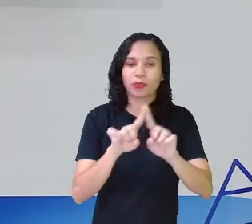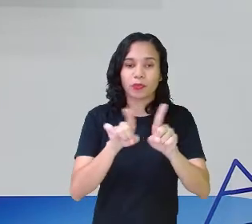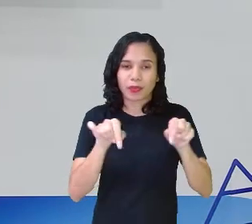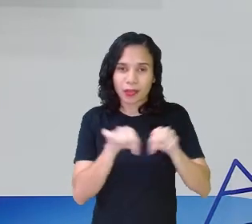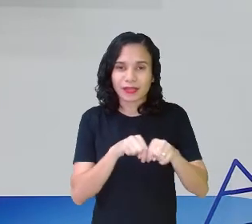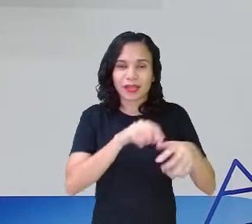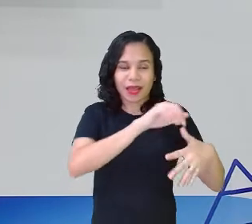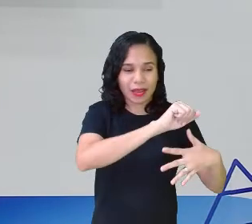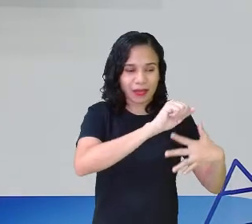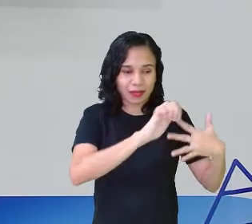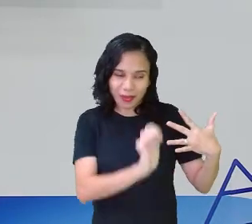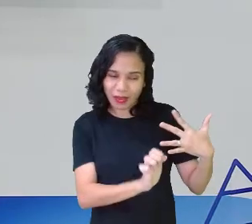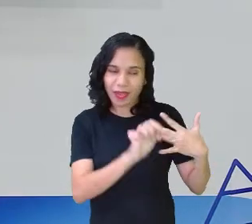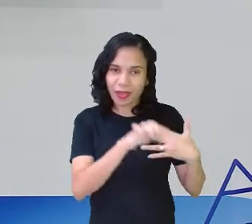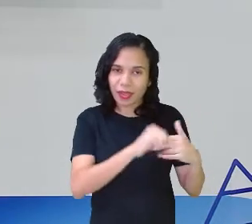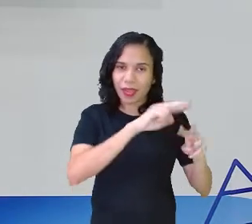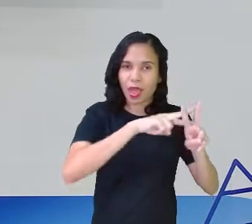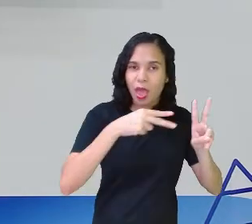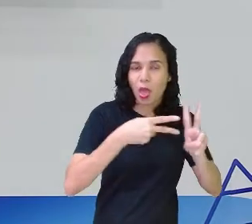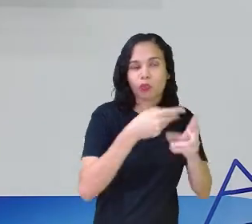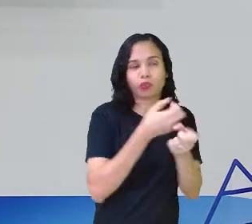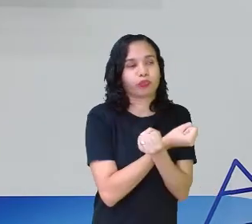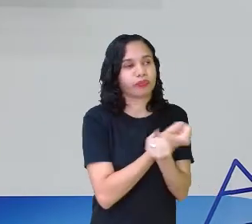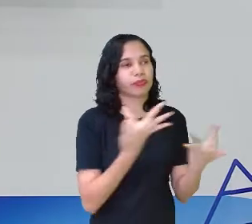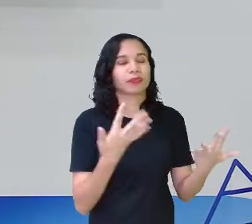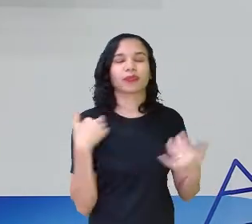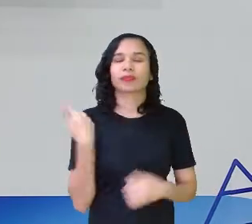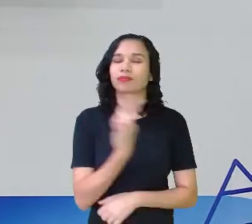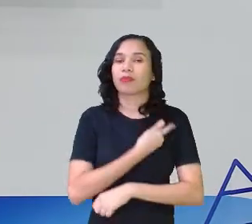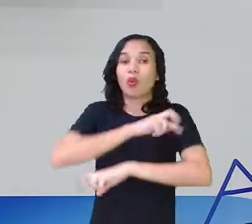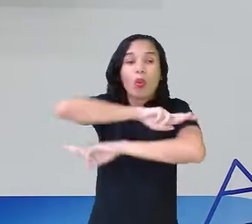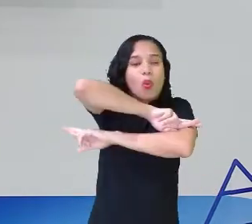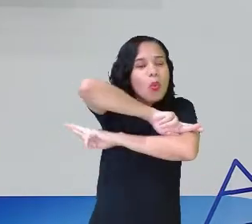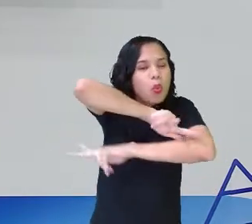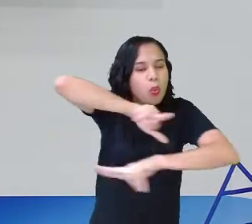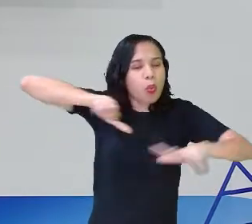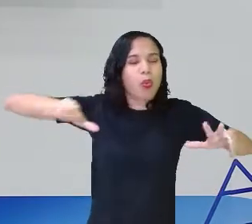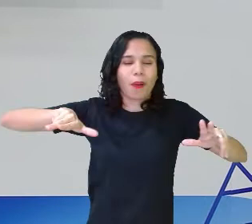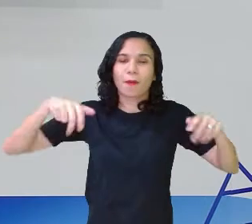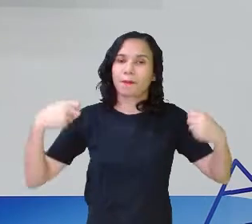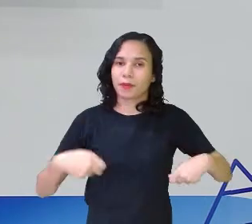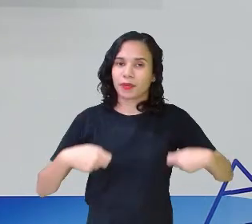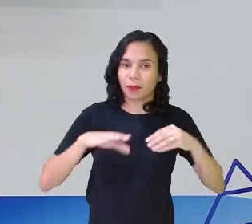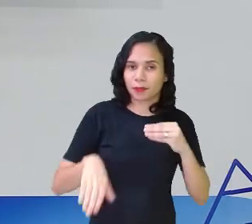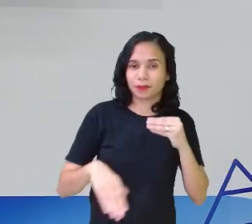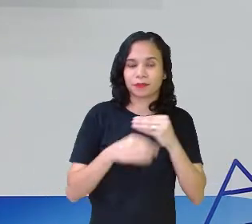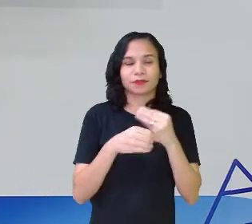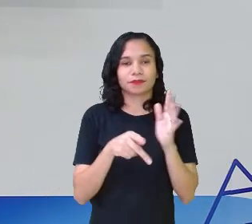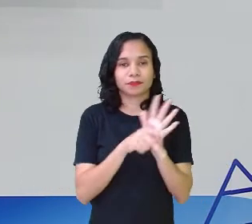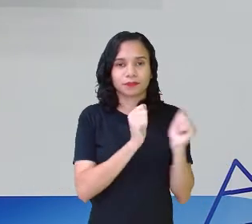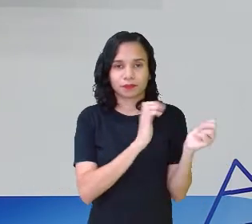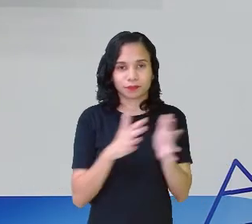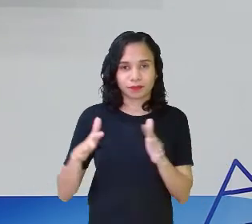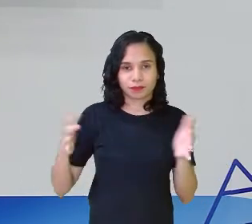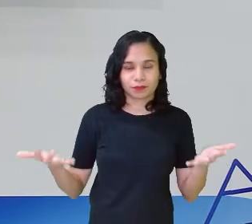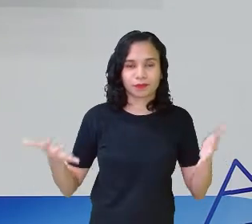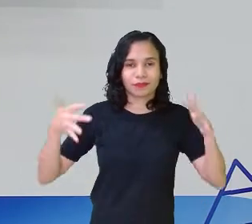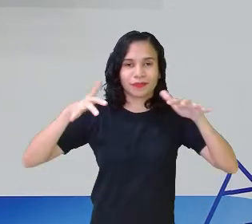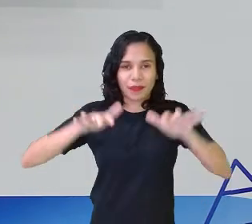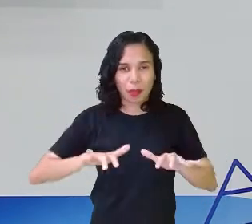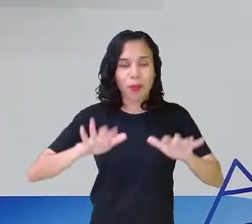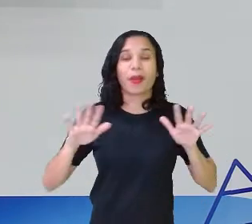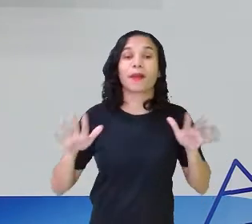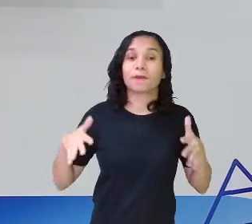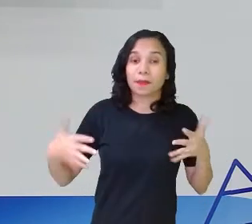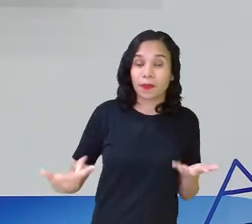de recursos multifuncionais, entre outros aspectos que a gente precisa considerar no processo de inclusão. Então,